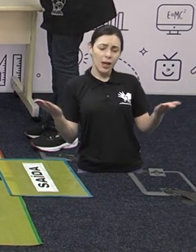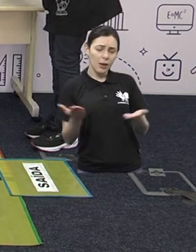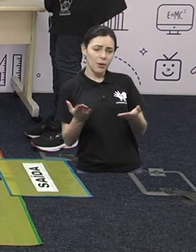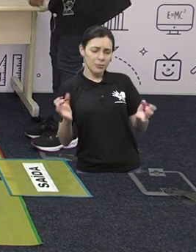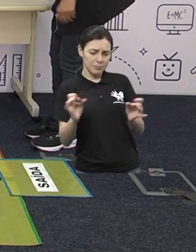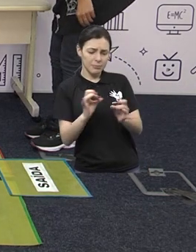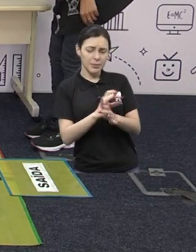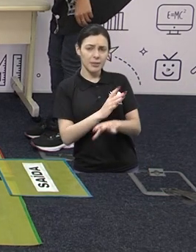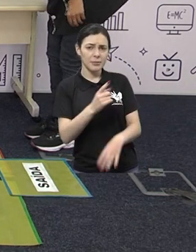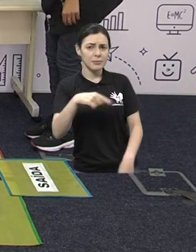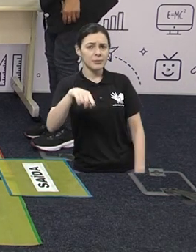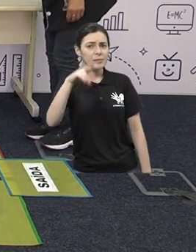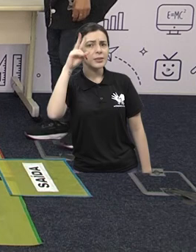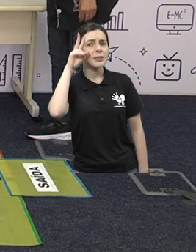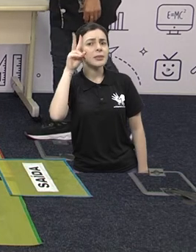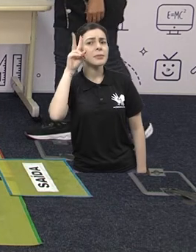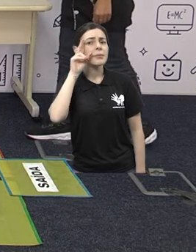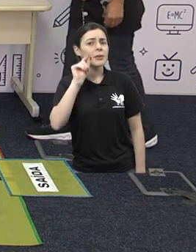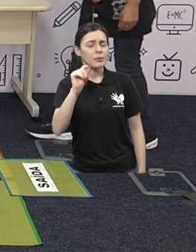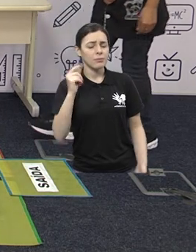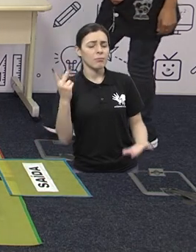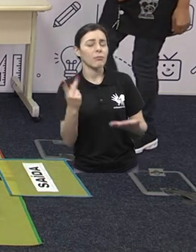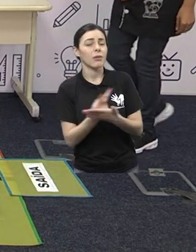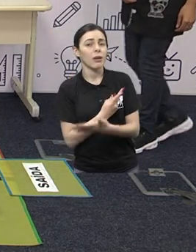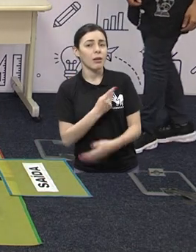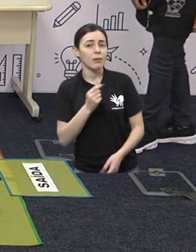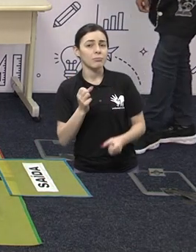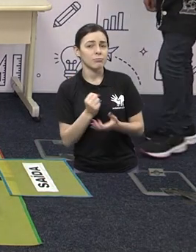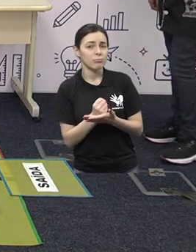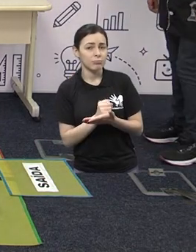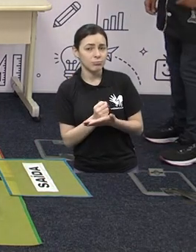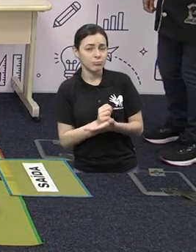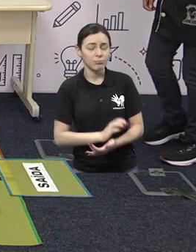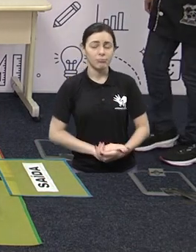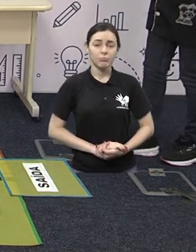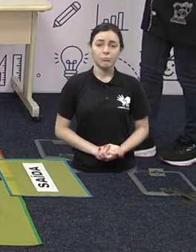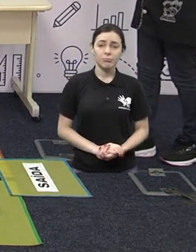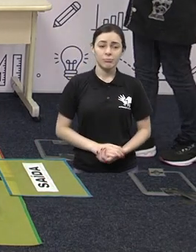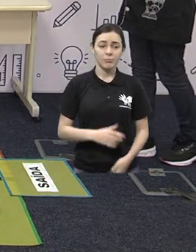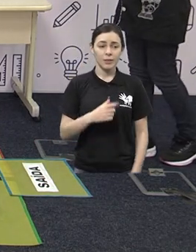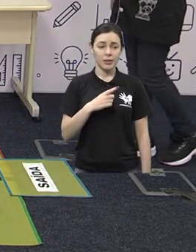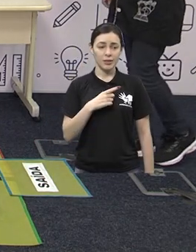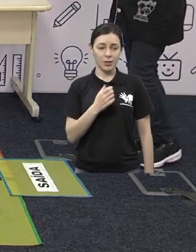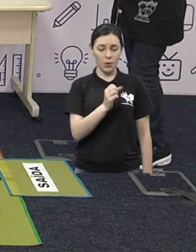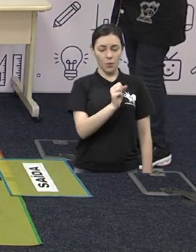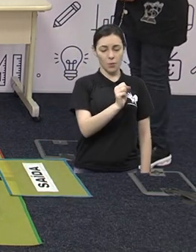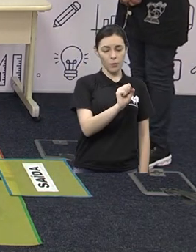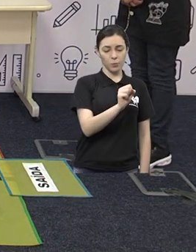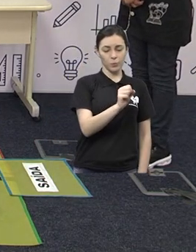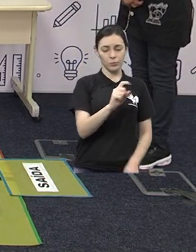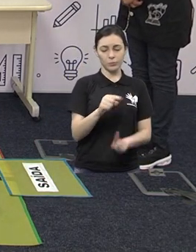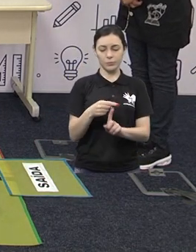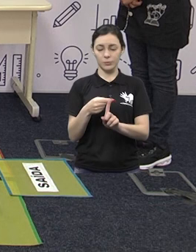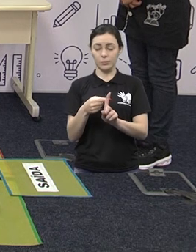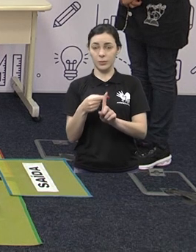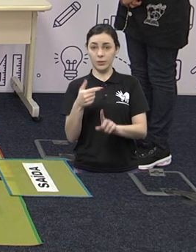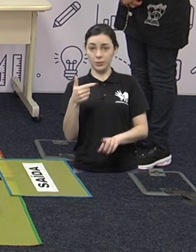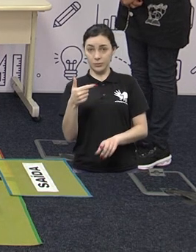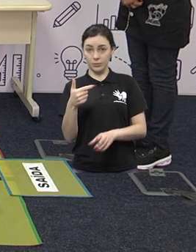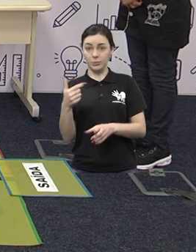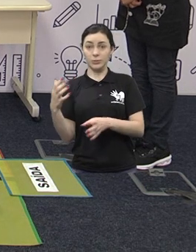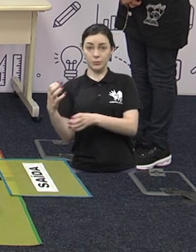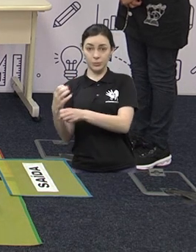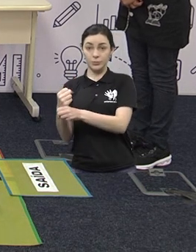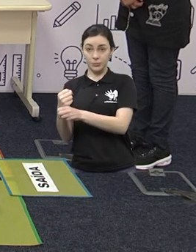Pra gente finalizar, eu só quero deixar uma coisa com vocês. Que aconteceu aqui, ó. A gente colocou o 8 por